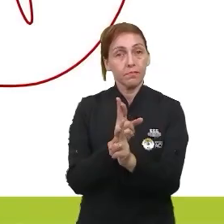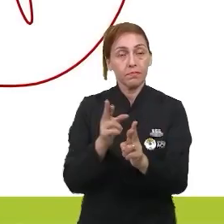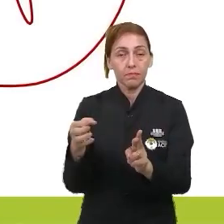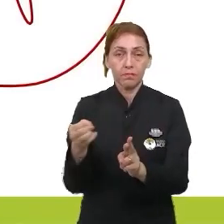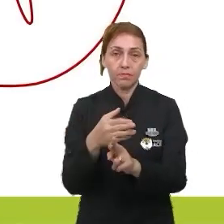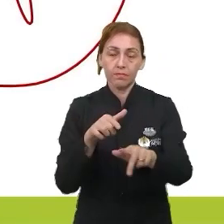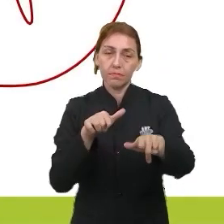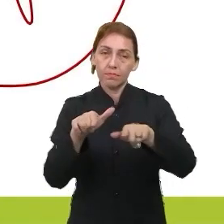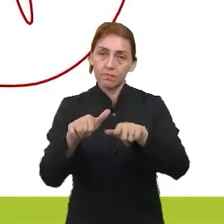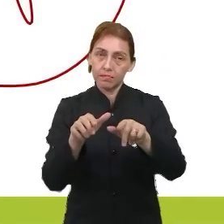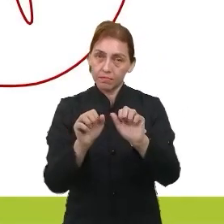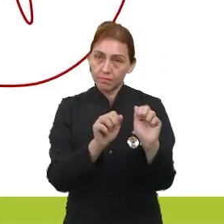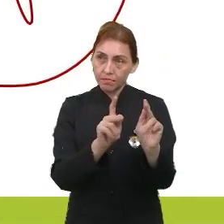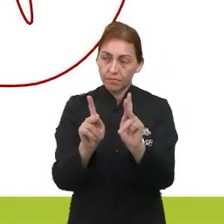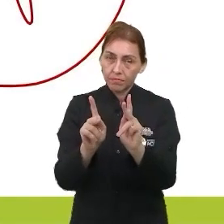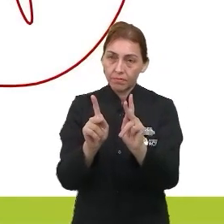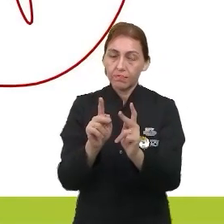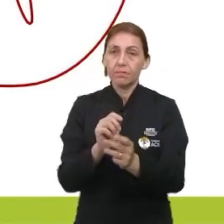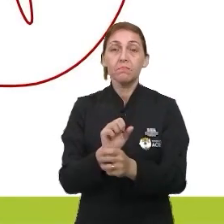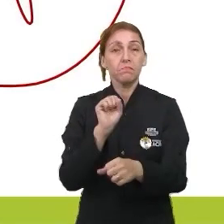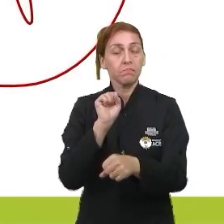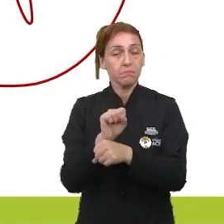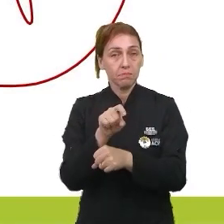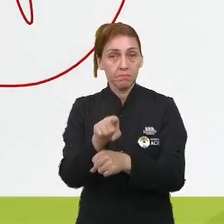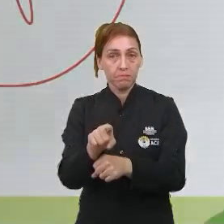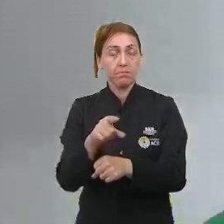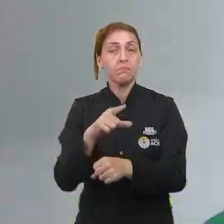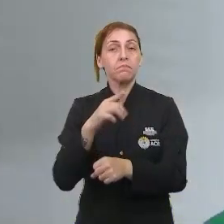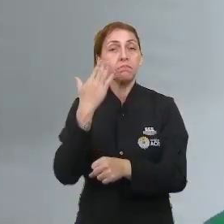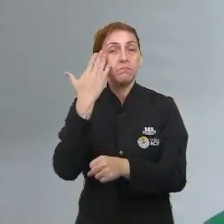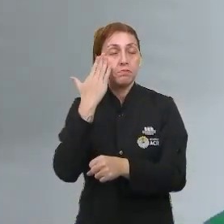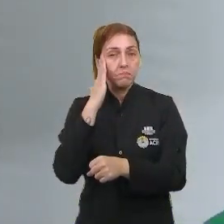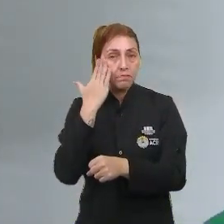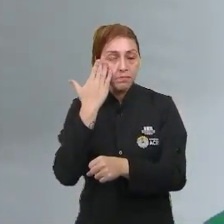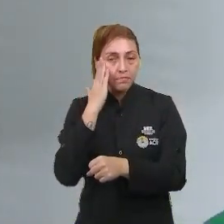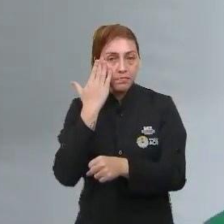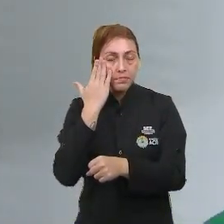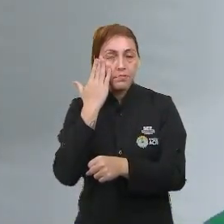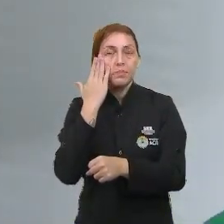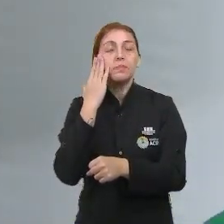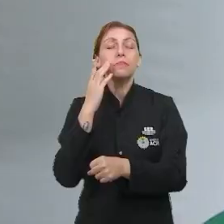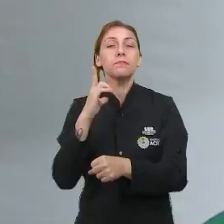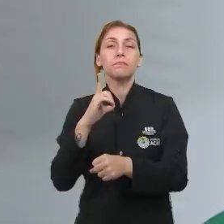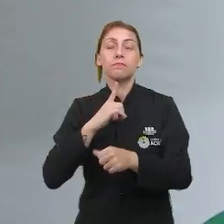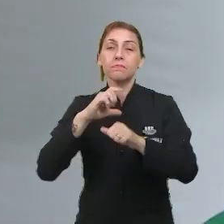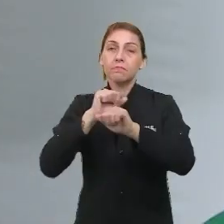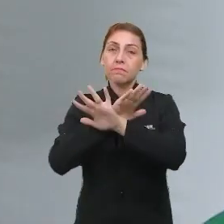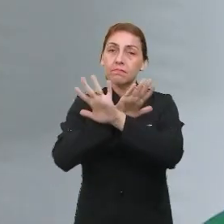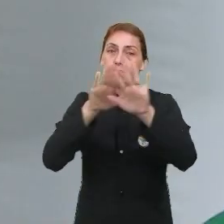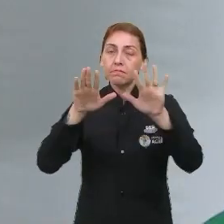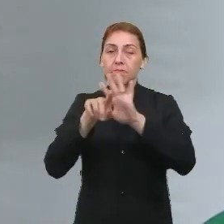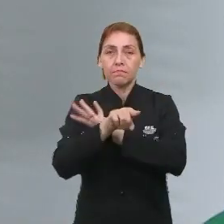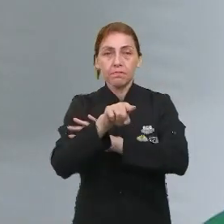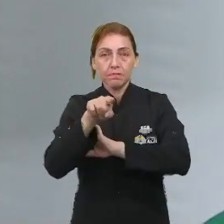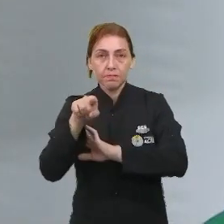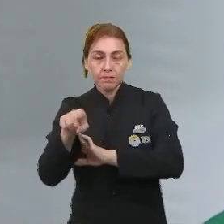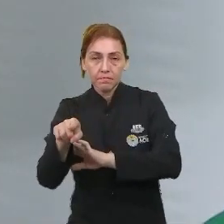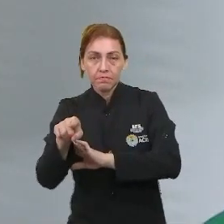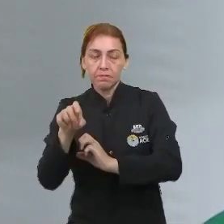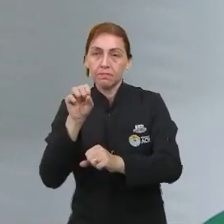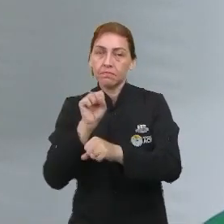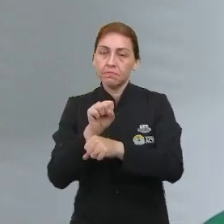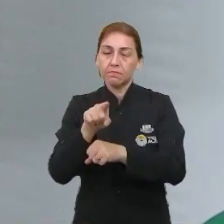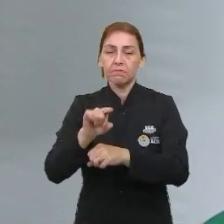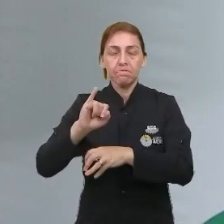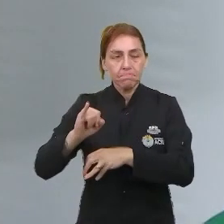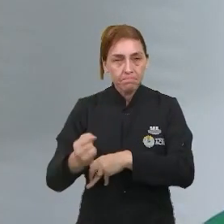trabalho. Beleza, gente? Eu espero que vocês tenham entendido, que tenha ficado claro para vocês. Espero que vocês